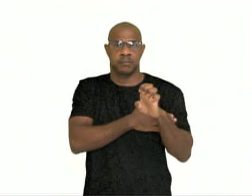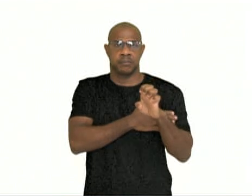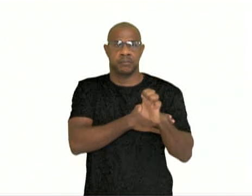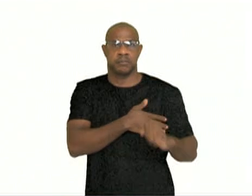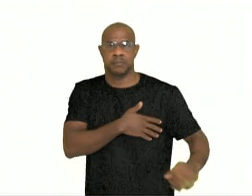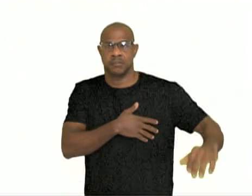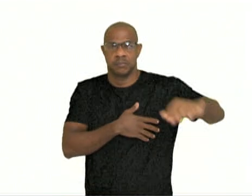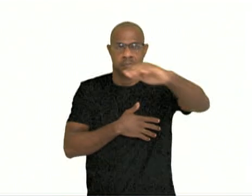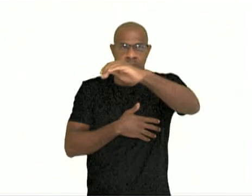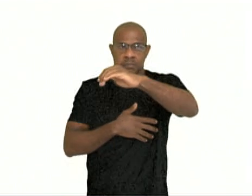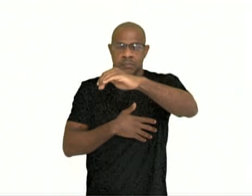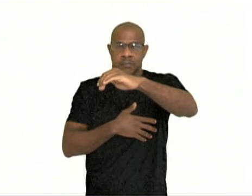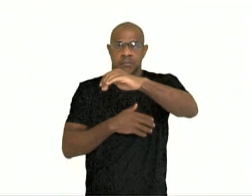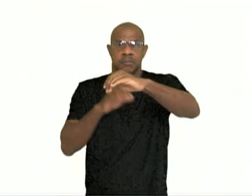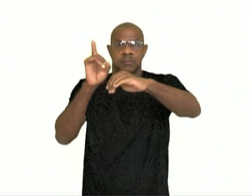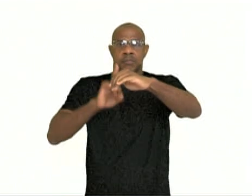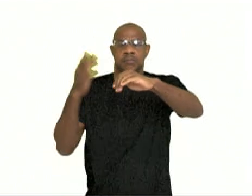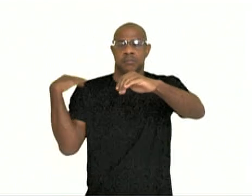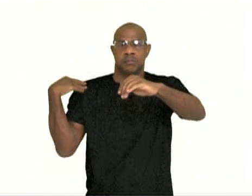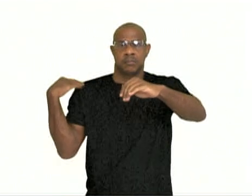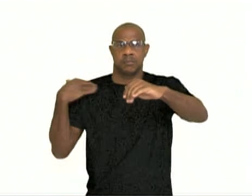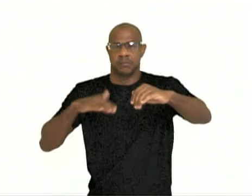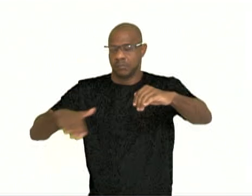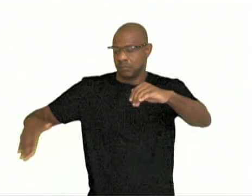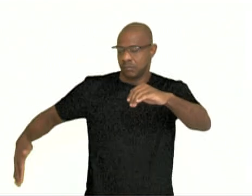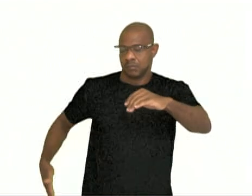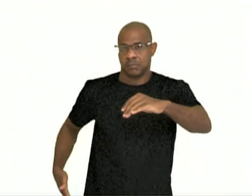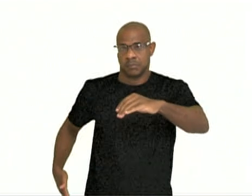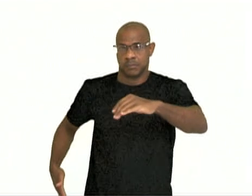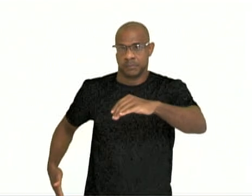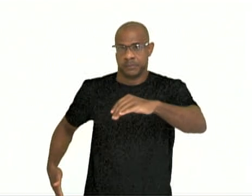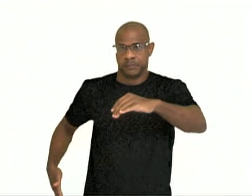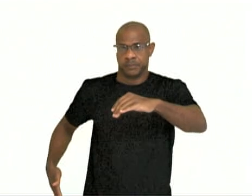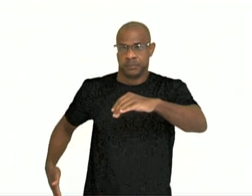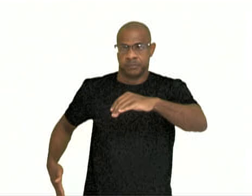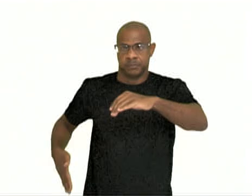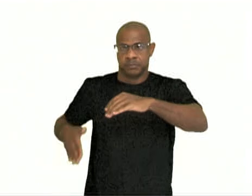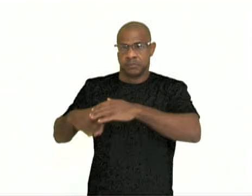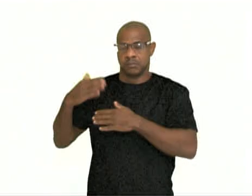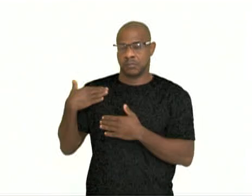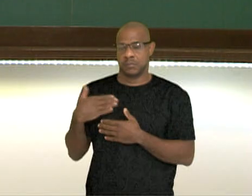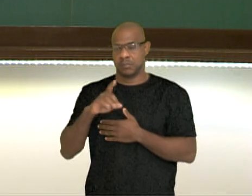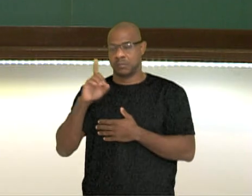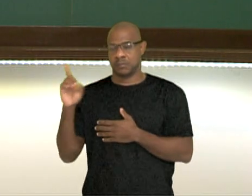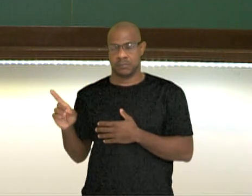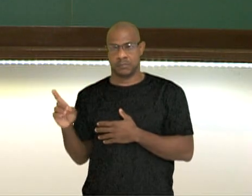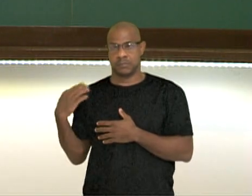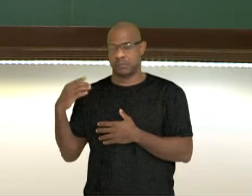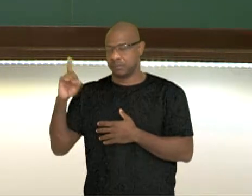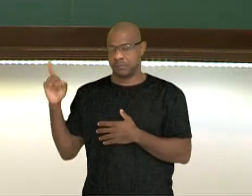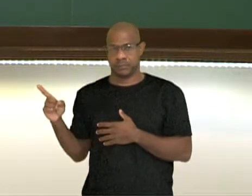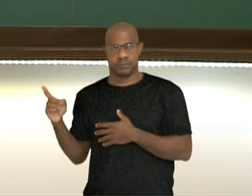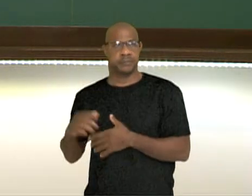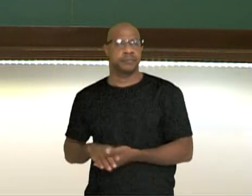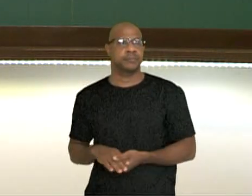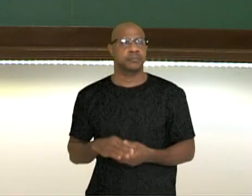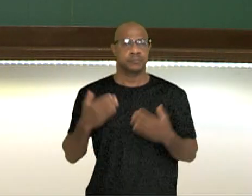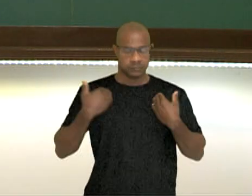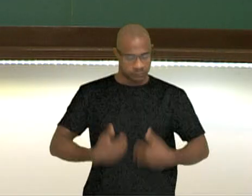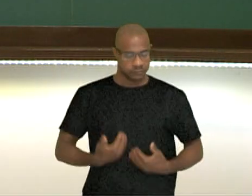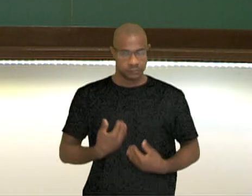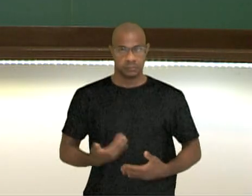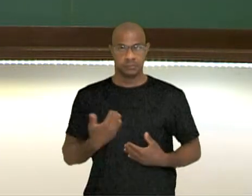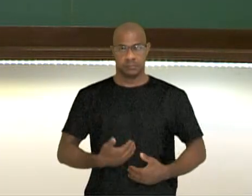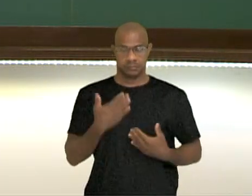rosto, e o braço direito ao lado do corpo. Então, vamos voltar aqui. Base, certo? Lembram da